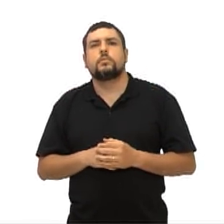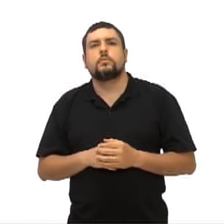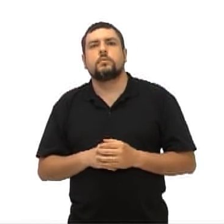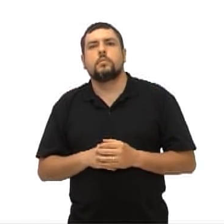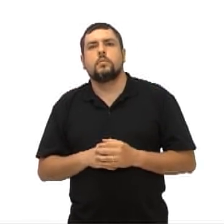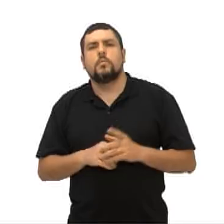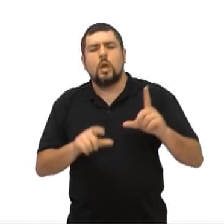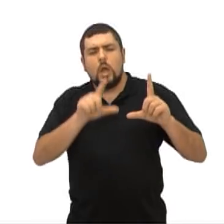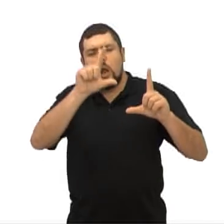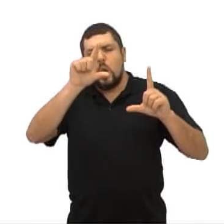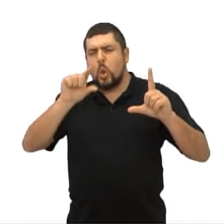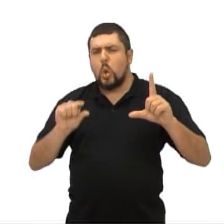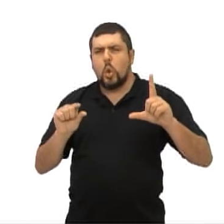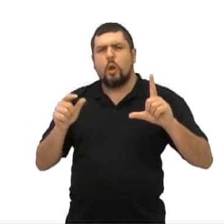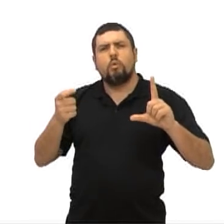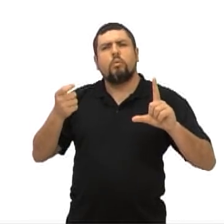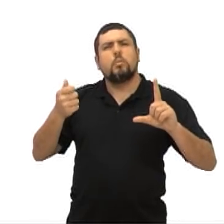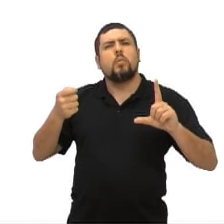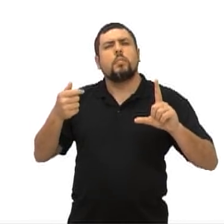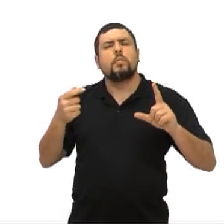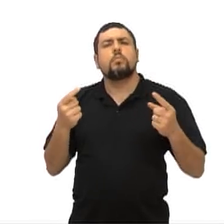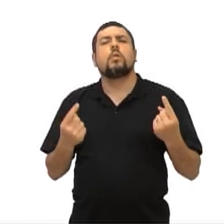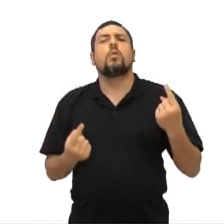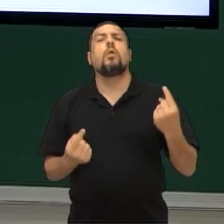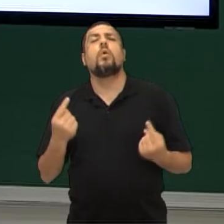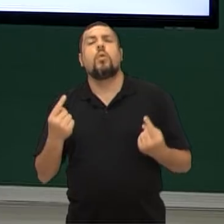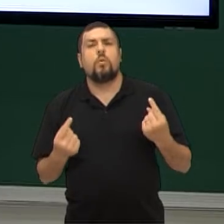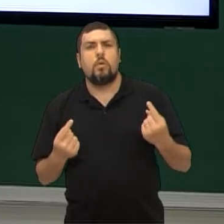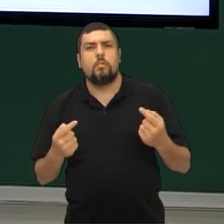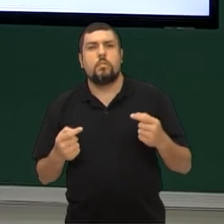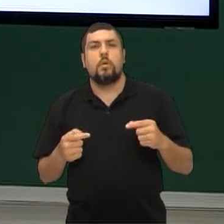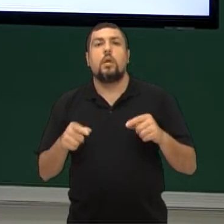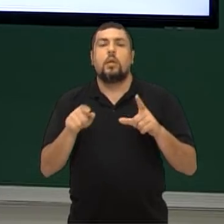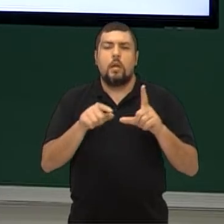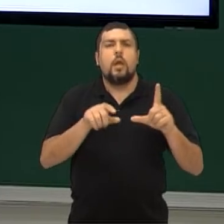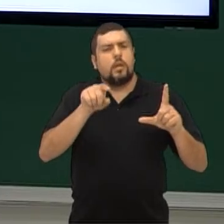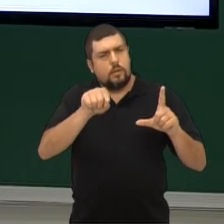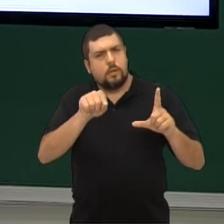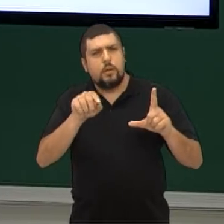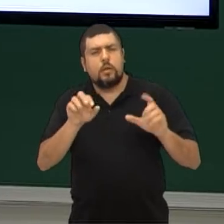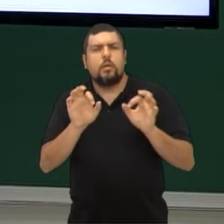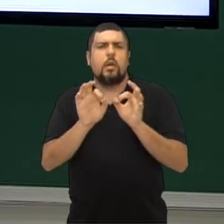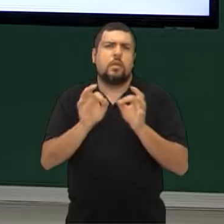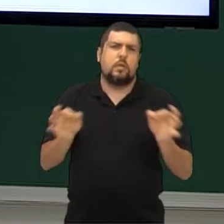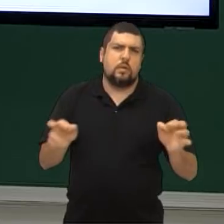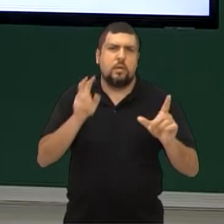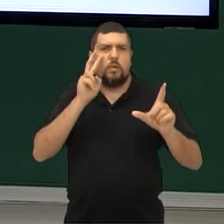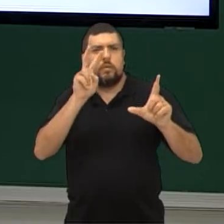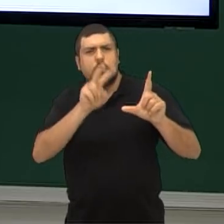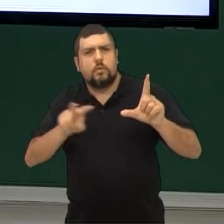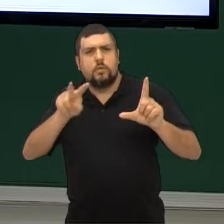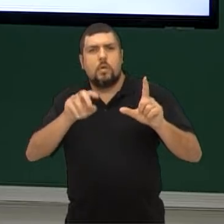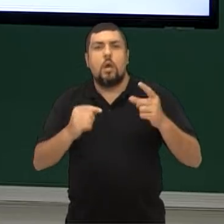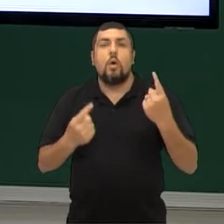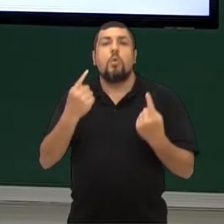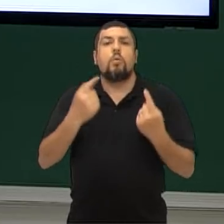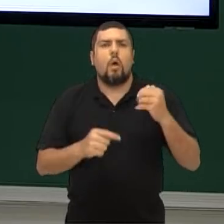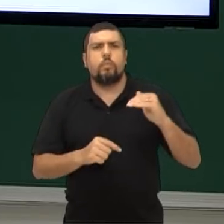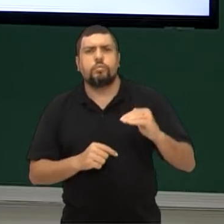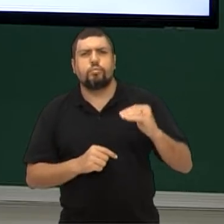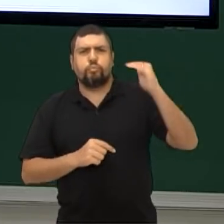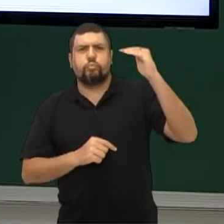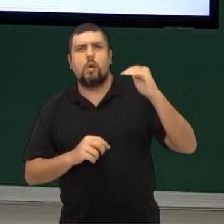teve menos nascimentos. De novo, estamos em um gráfico de barras, é muito simples enxergar qual foi o maior ou qual foi o